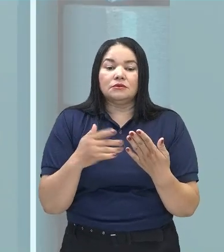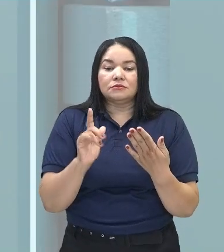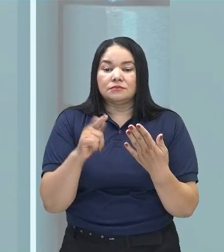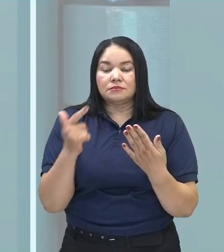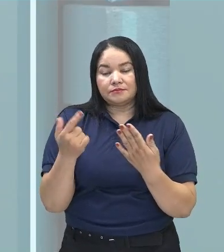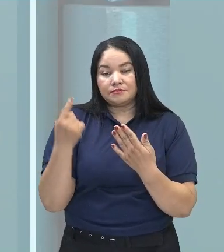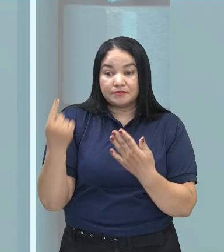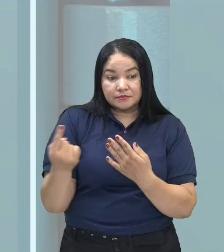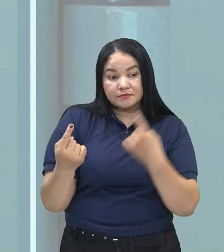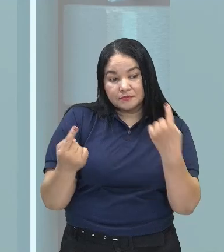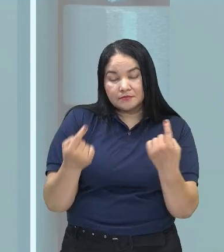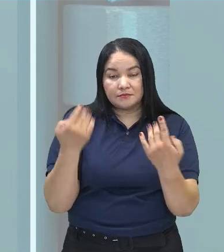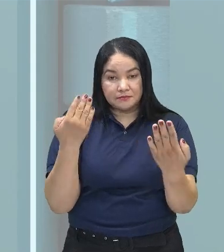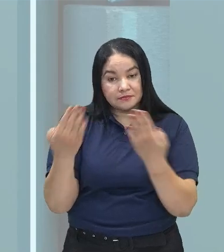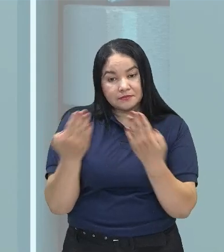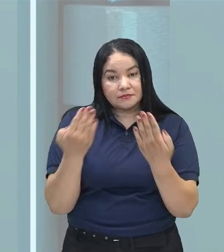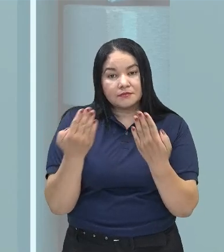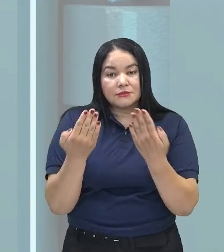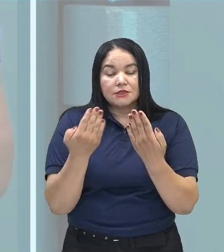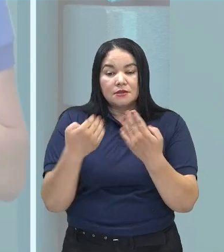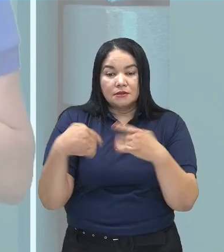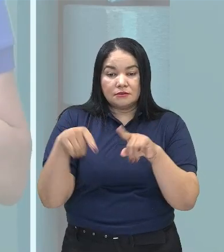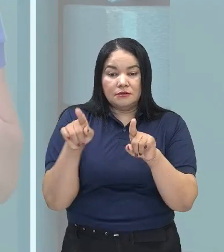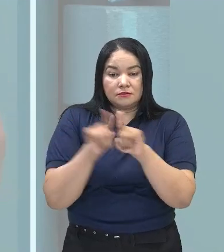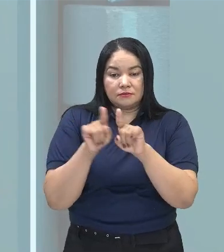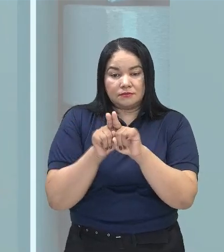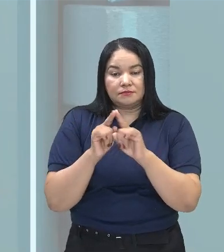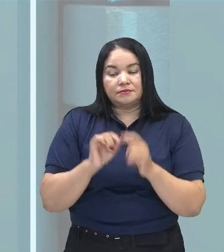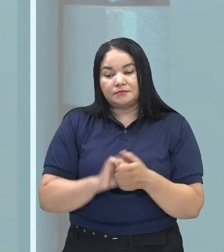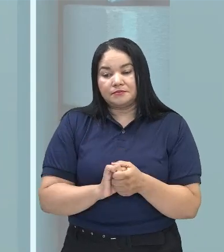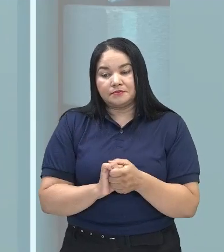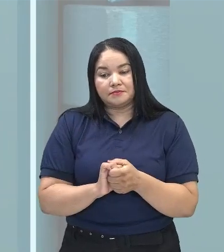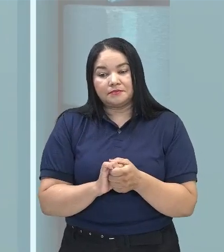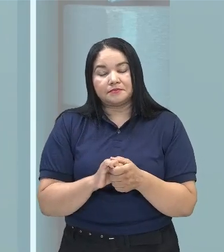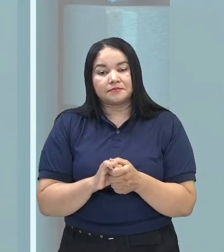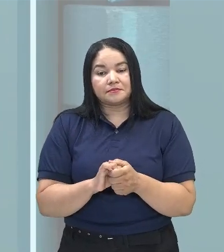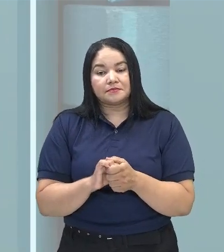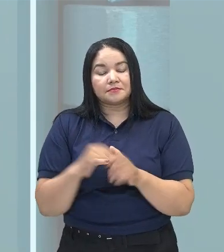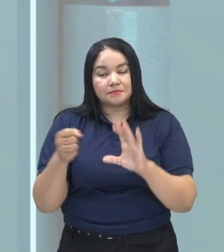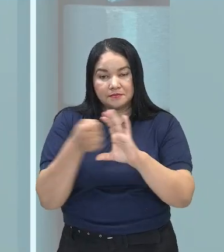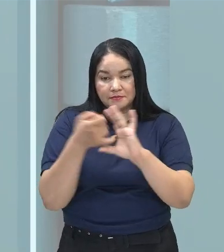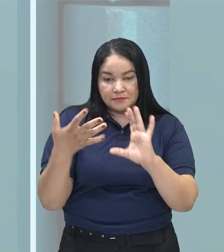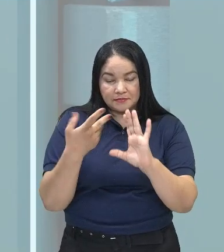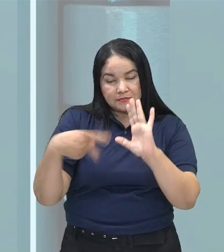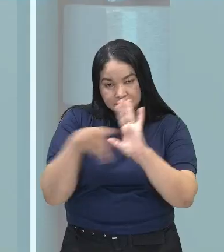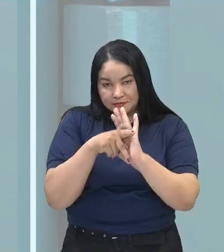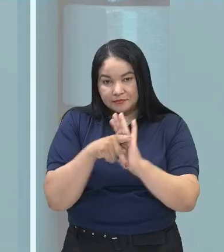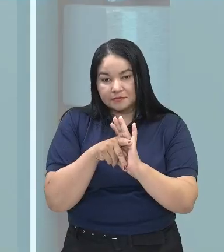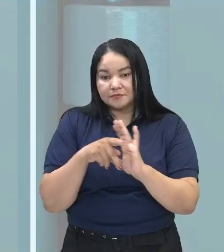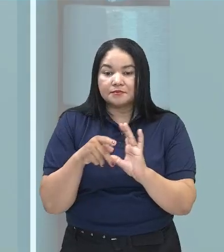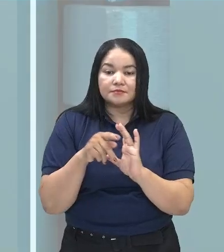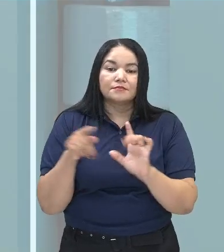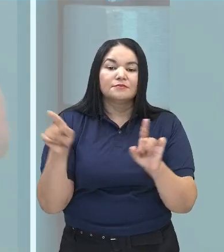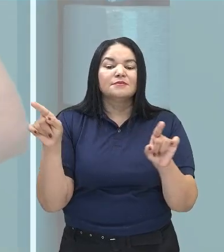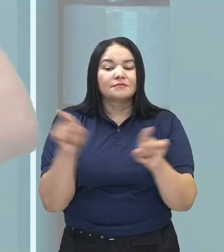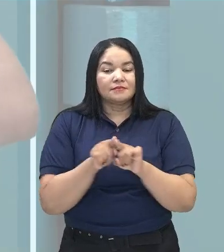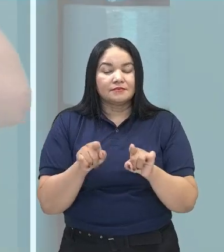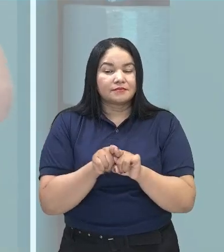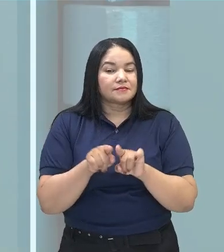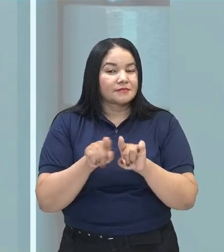outro, e esse termo, né, eu vou ter características comuns, mas eu vou fazer